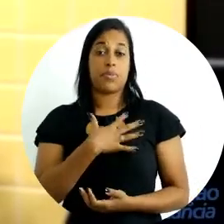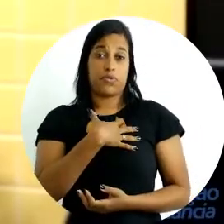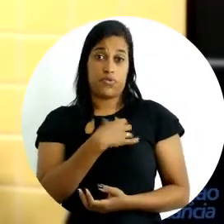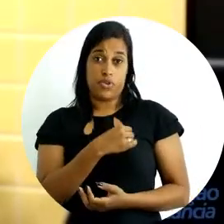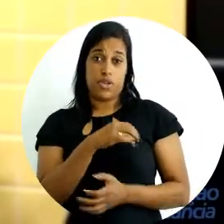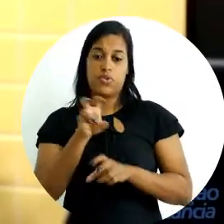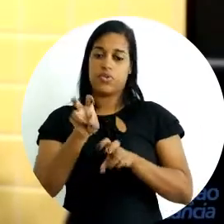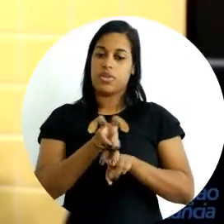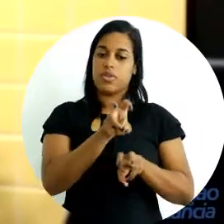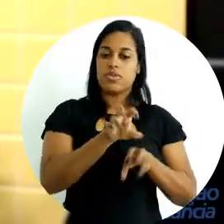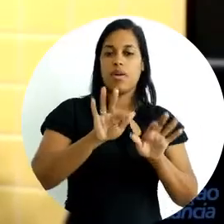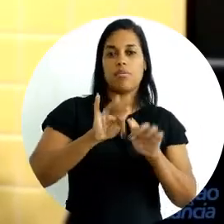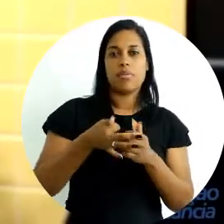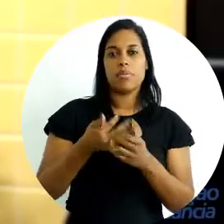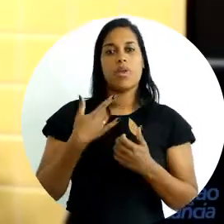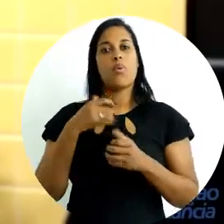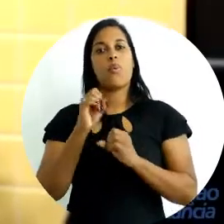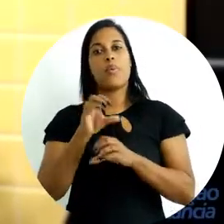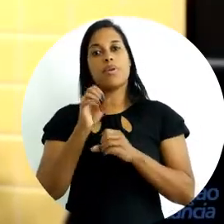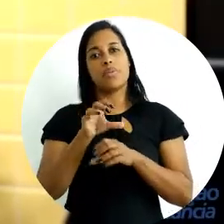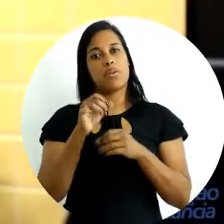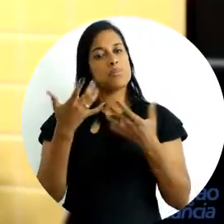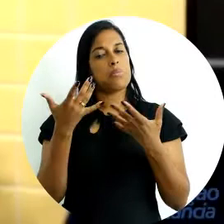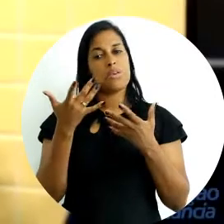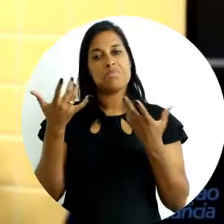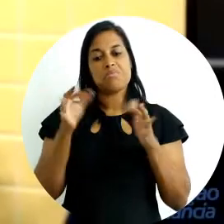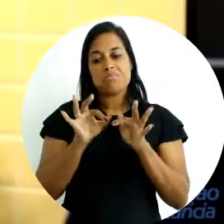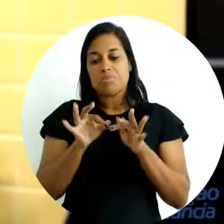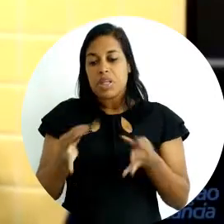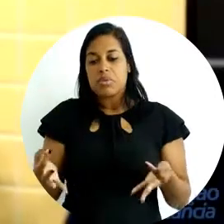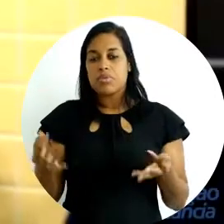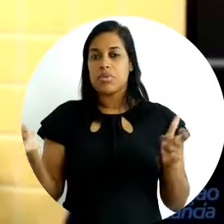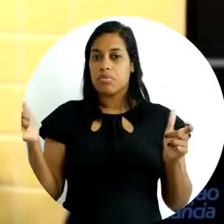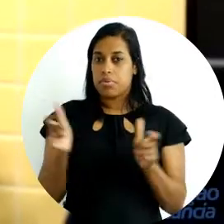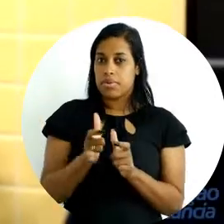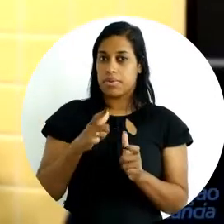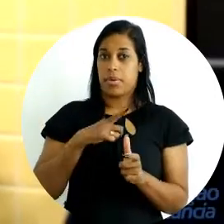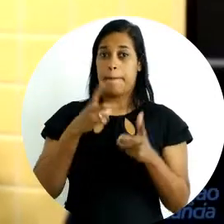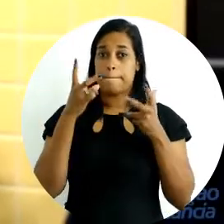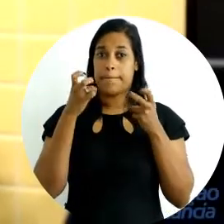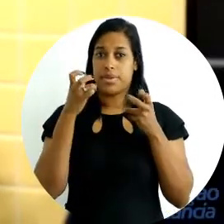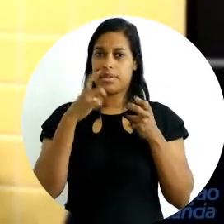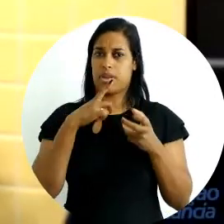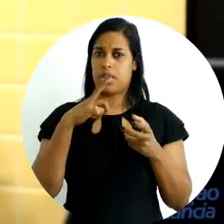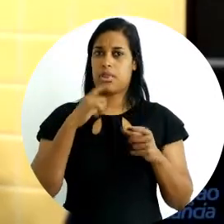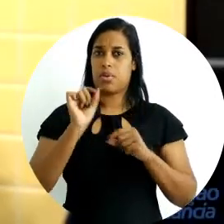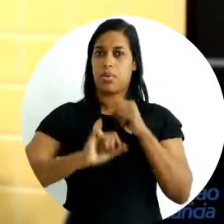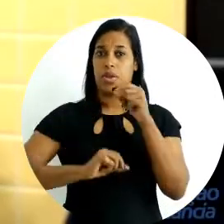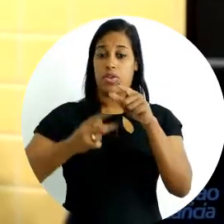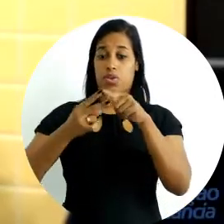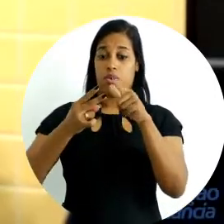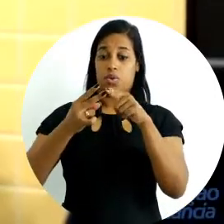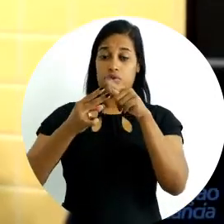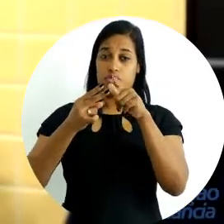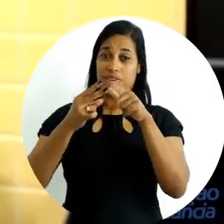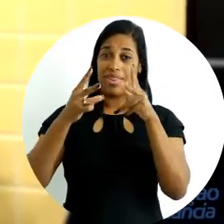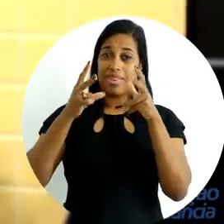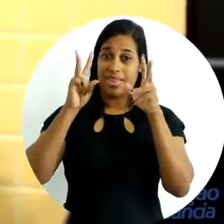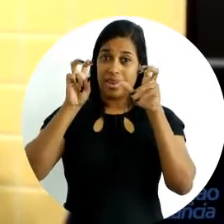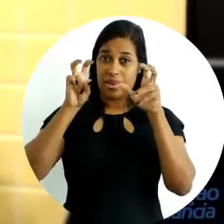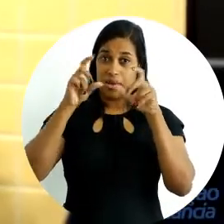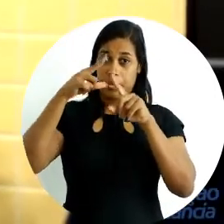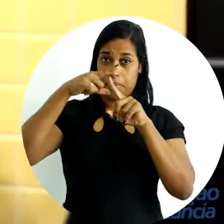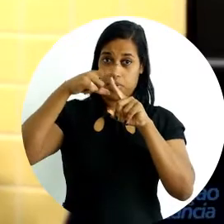Para os filhos dos colonos se desenvolvia uma educação mais culta, ou seja, o que se percebe é que nós tínhamos 2 tipos